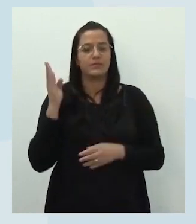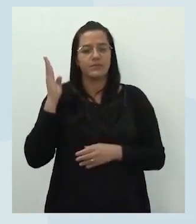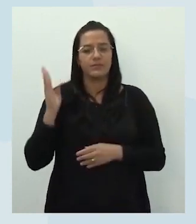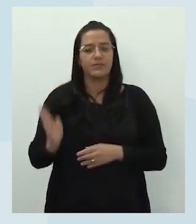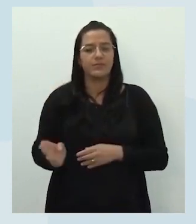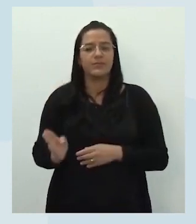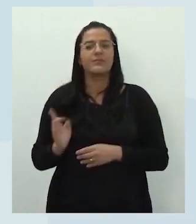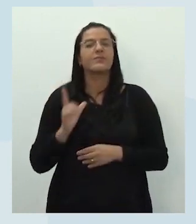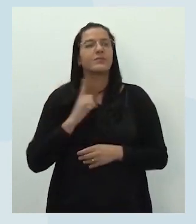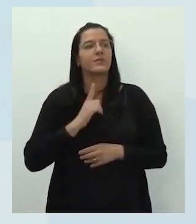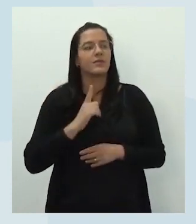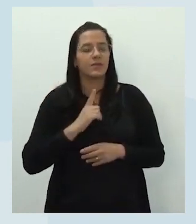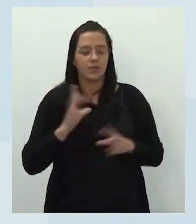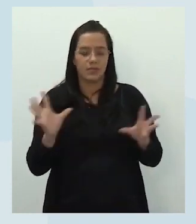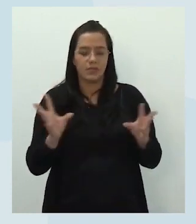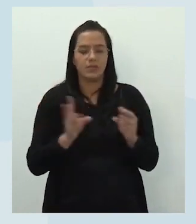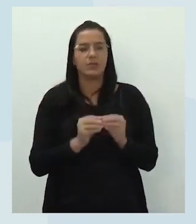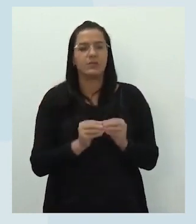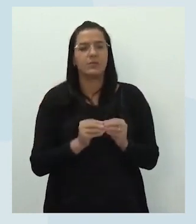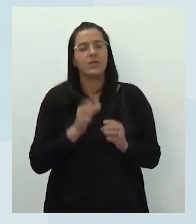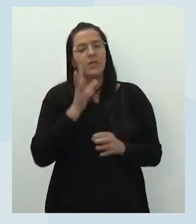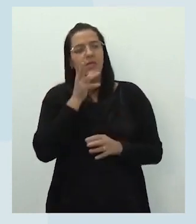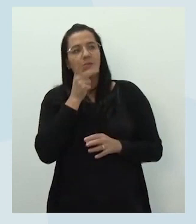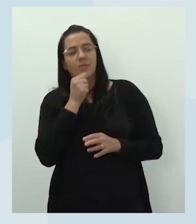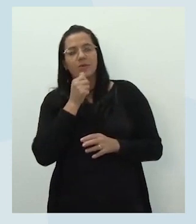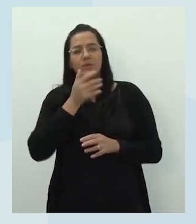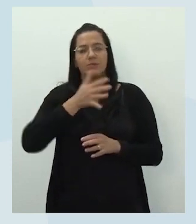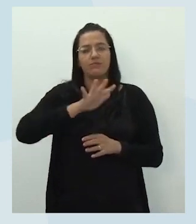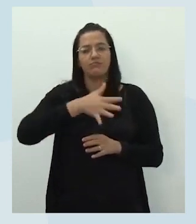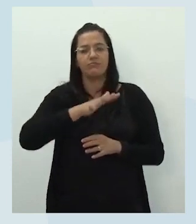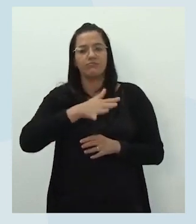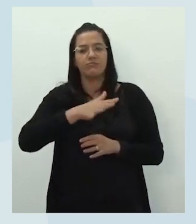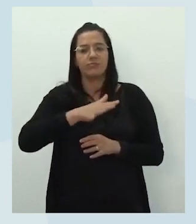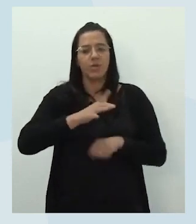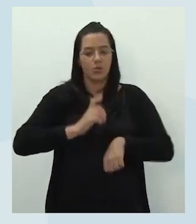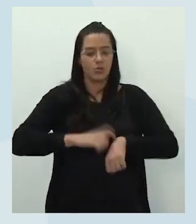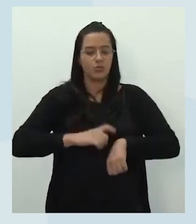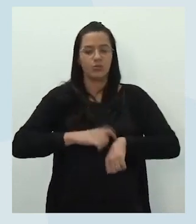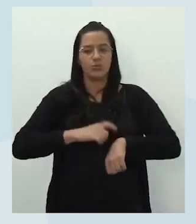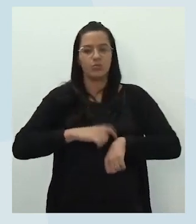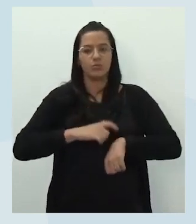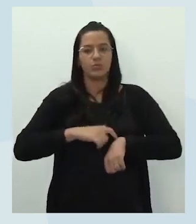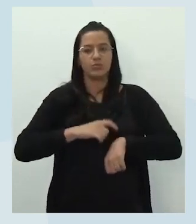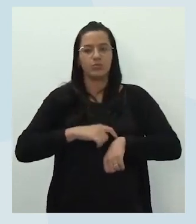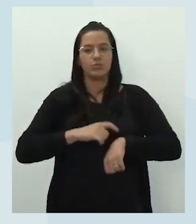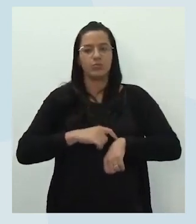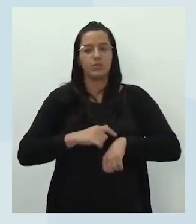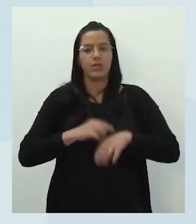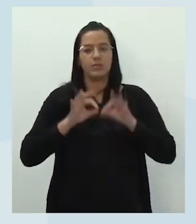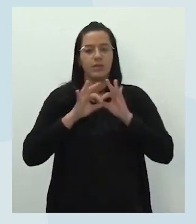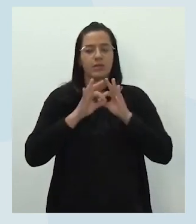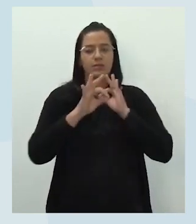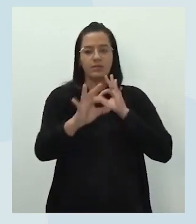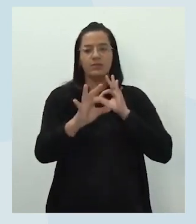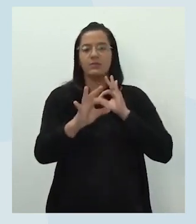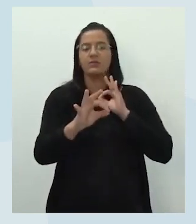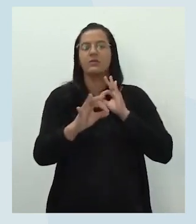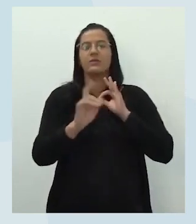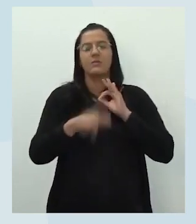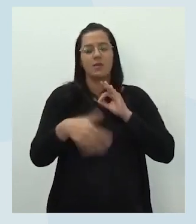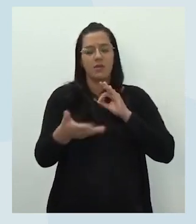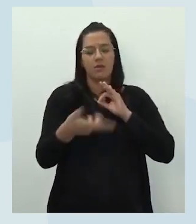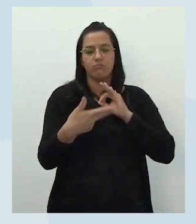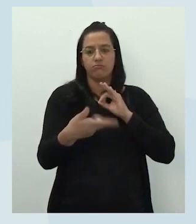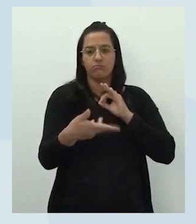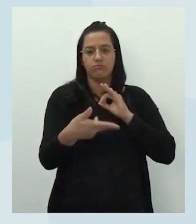velocidade é 40 por segundo, então ele vai demorar o tempo, a distância que ele percorreu pela